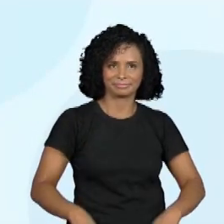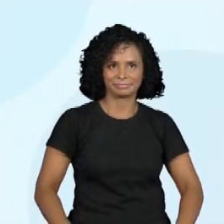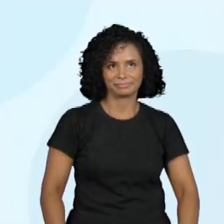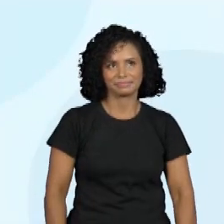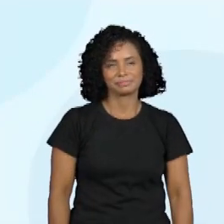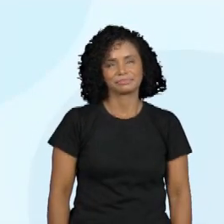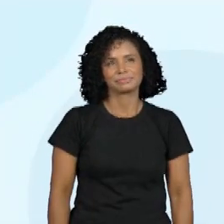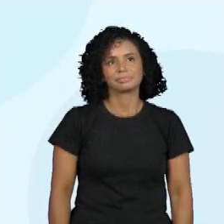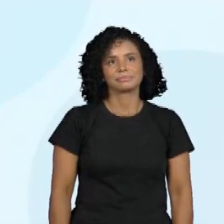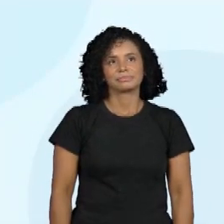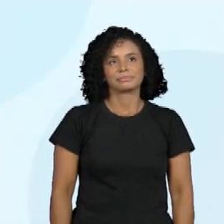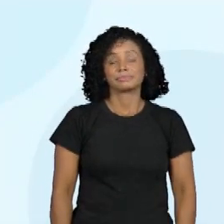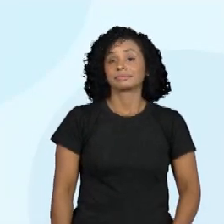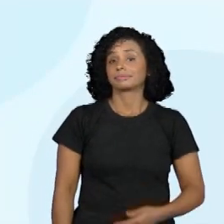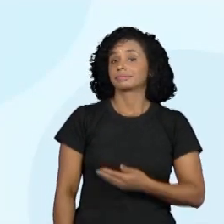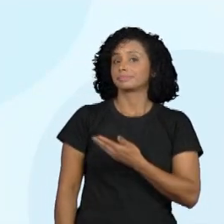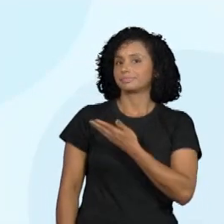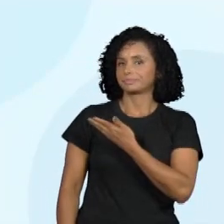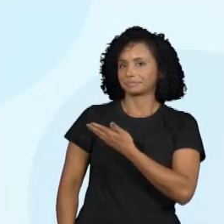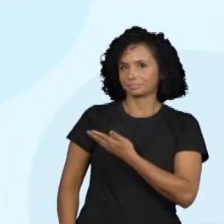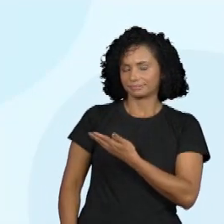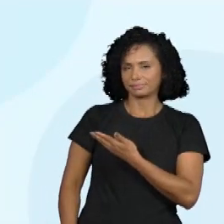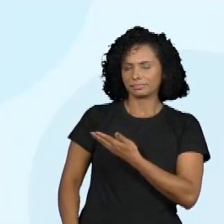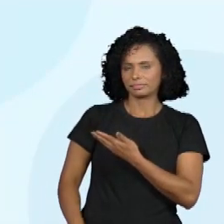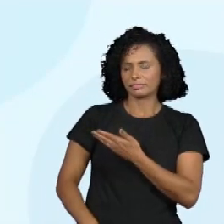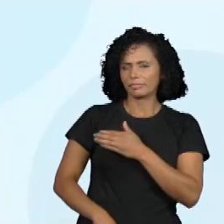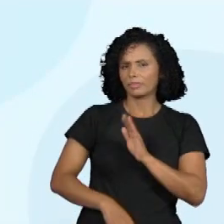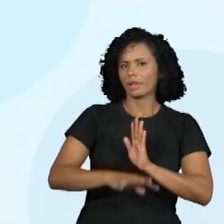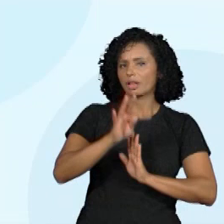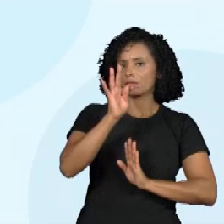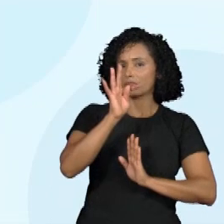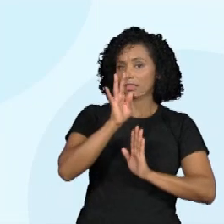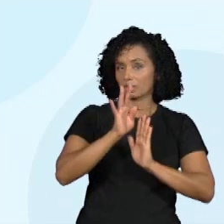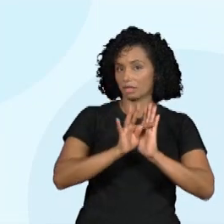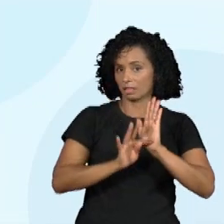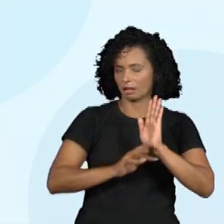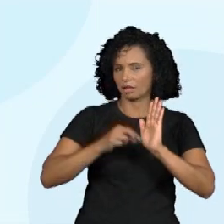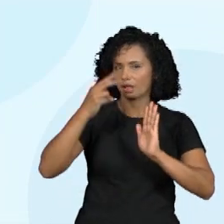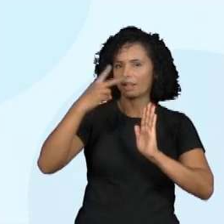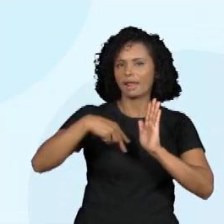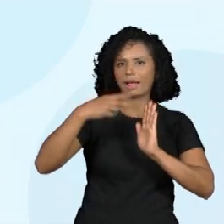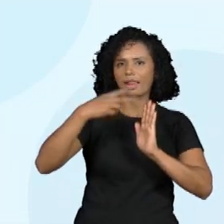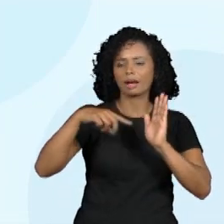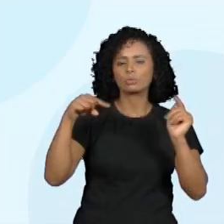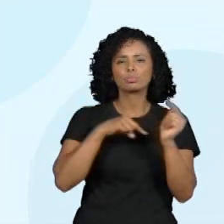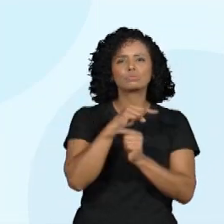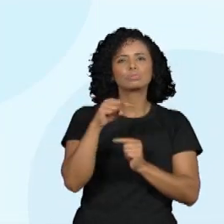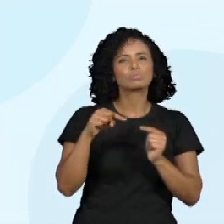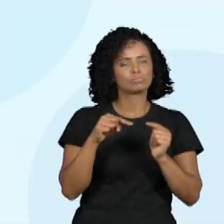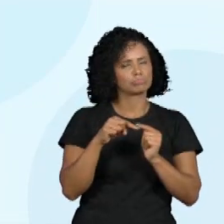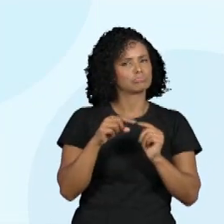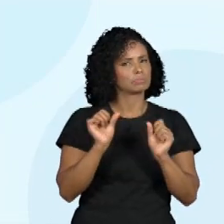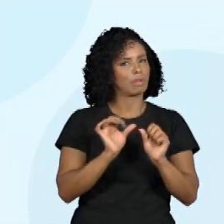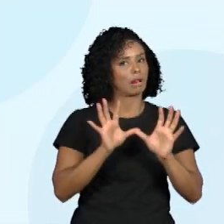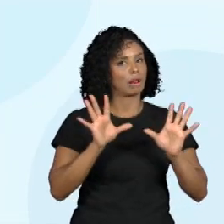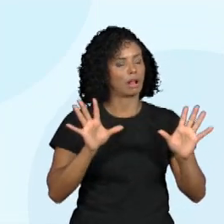Olha só, leia o texto. Então o texto já é bem objetivo, já com tópicos